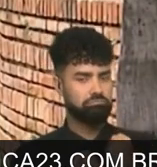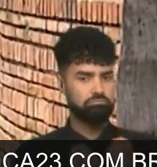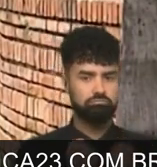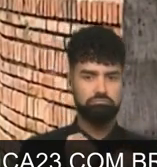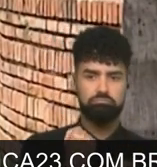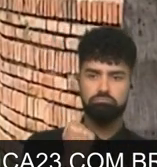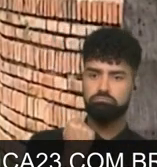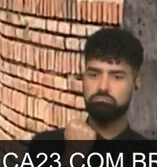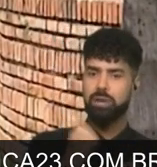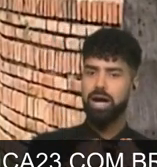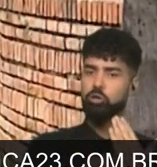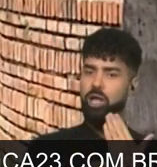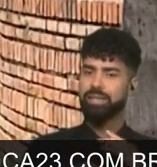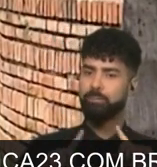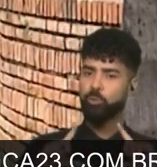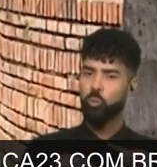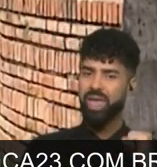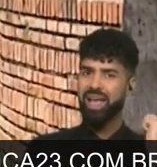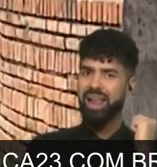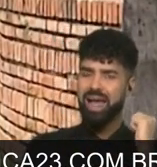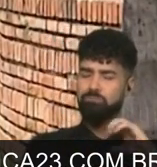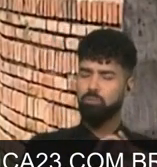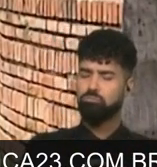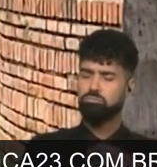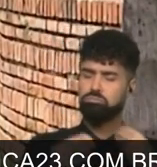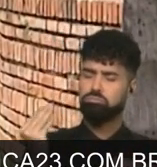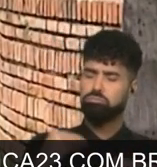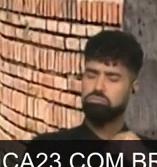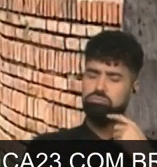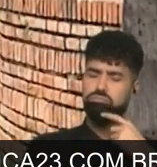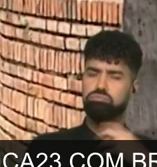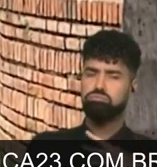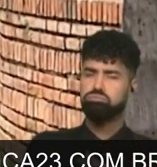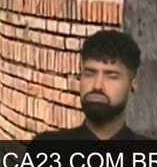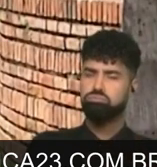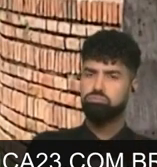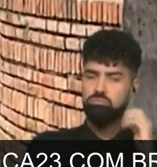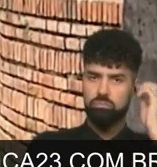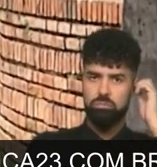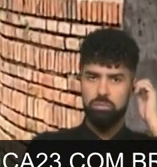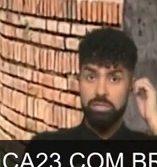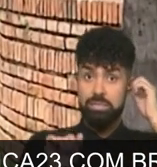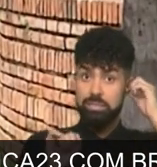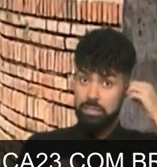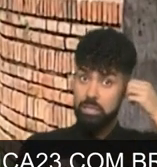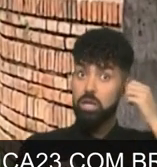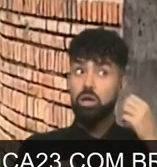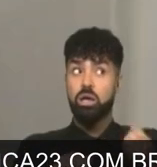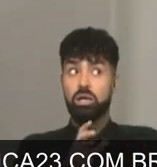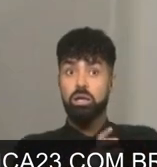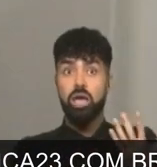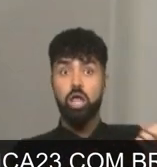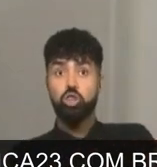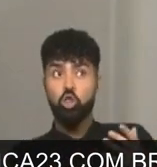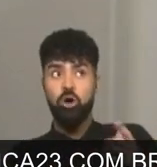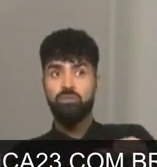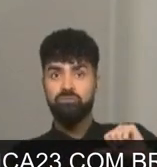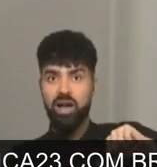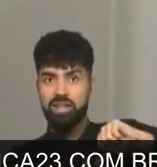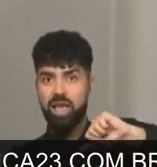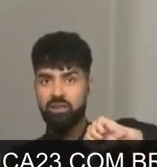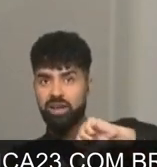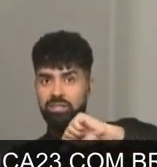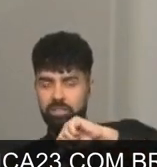a gravidade dos sintomas da covid 19 diante de possíveis novas cepas as